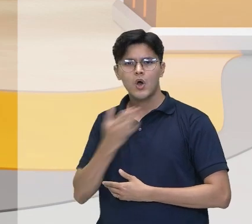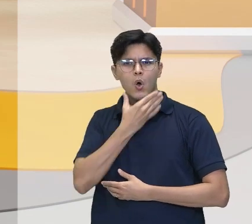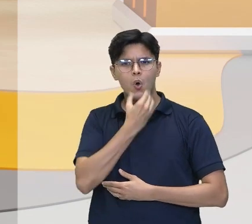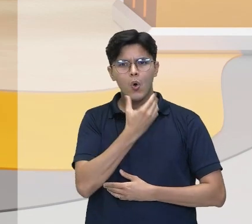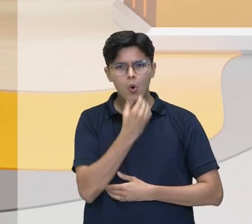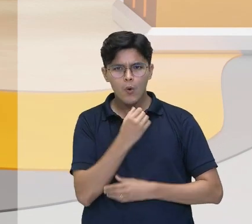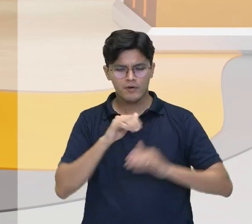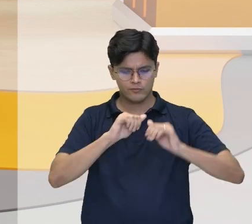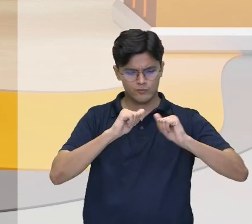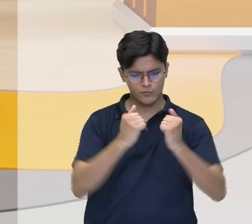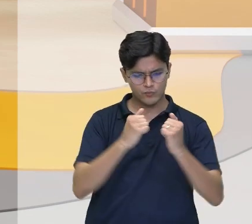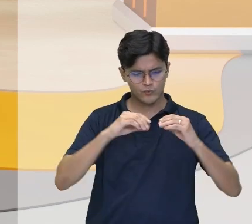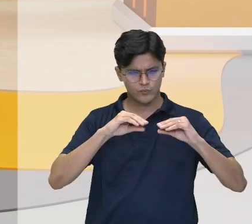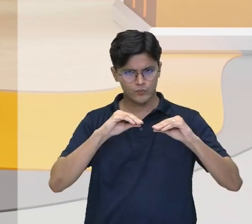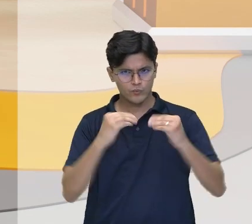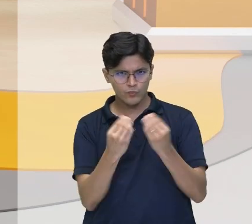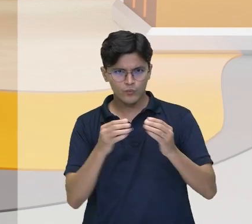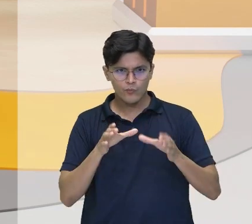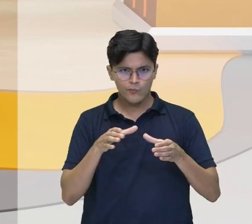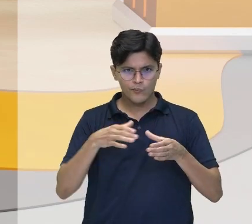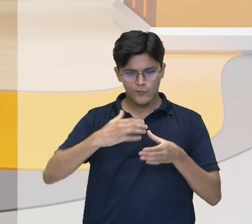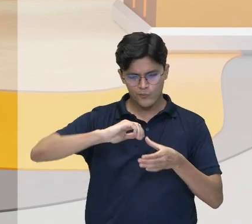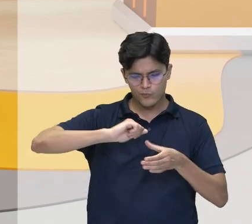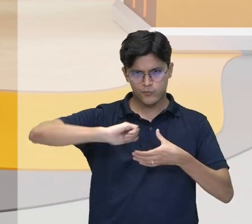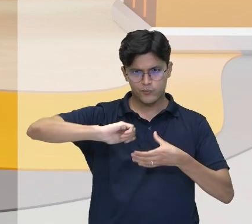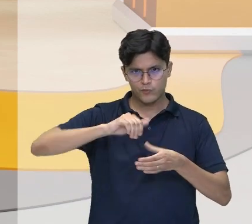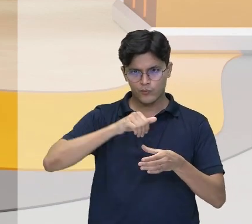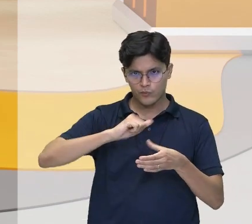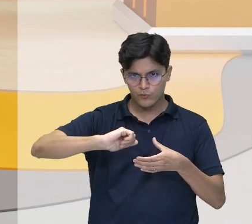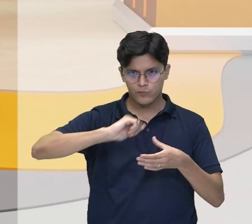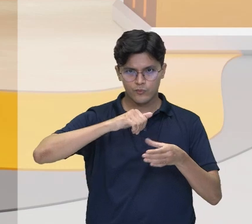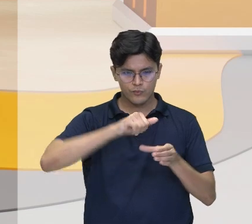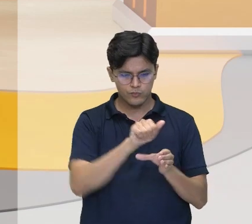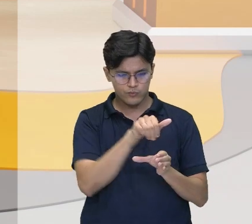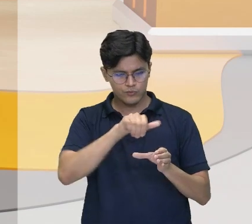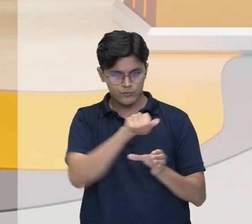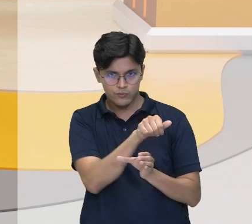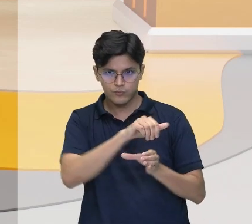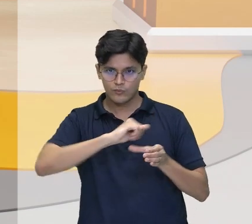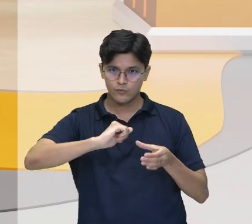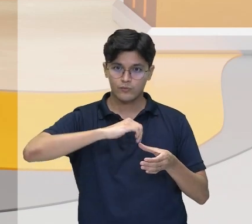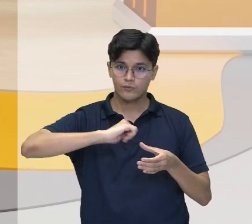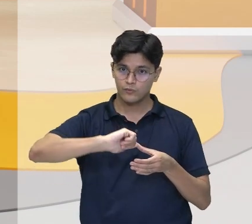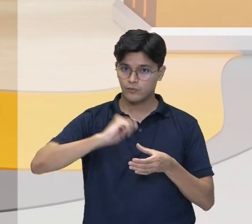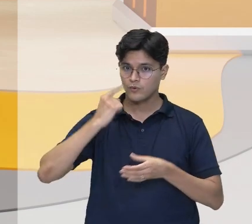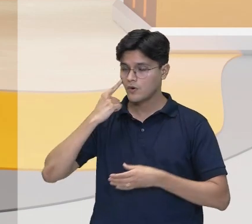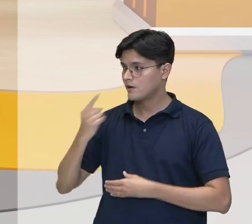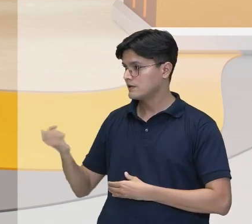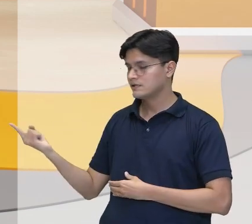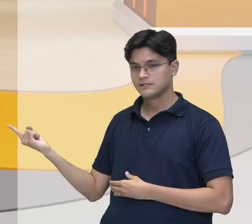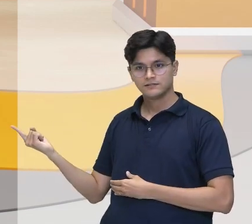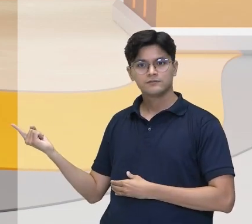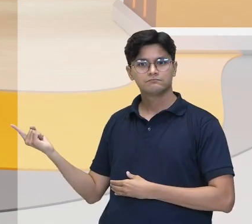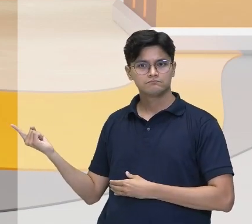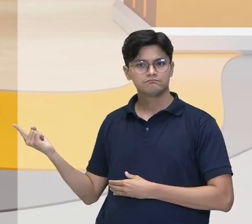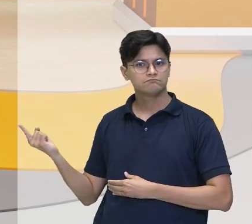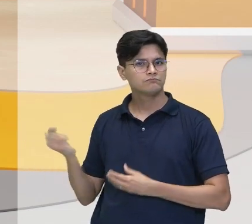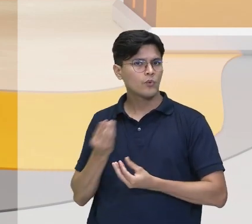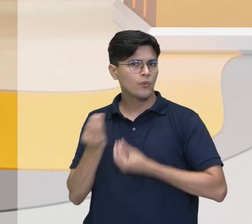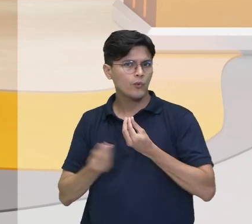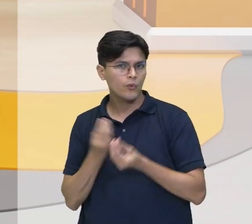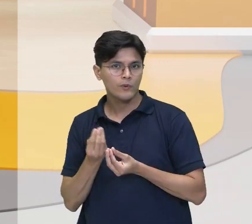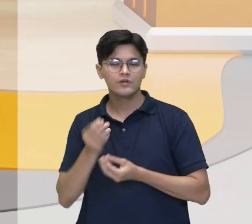Isso. Então, aqui no artesanato, né, nessa fase artesanal da produção, esse homem ele vai, pega o